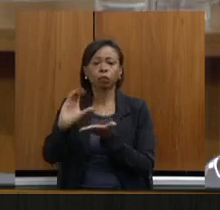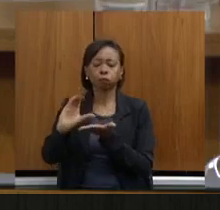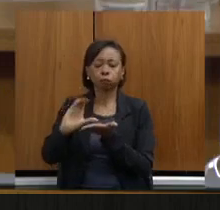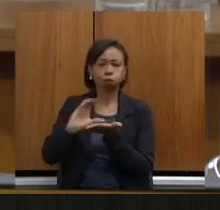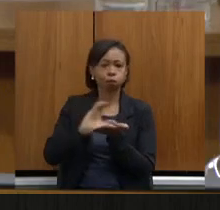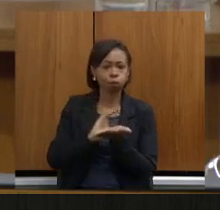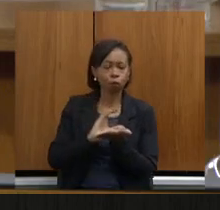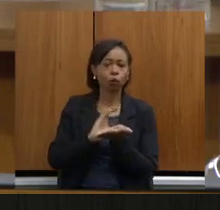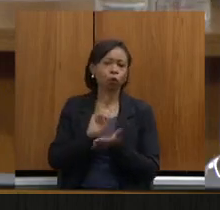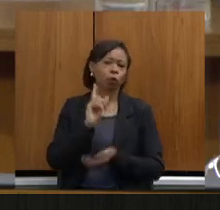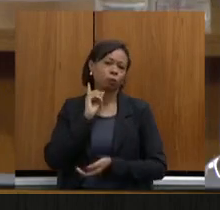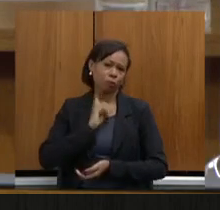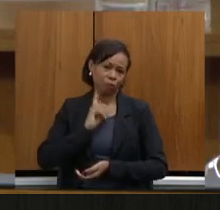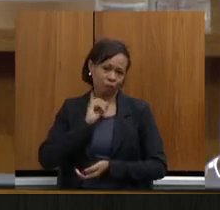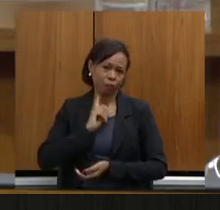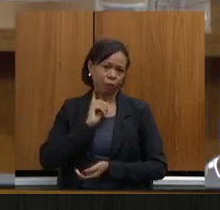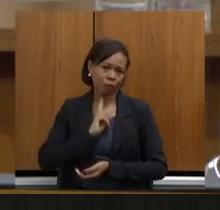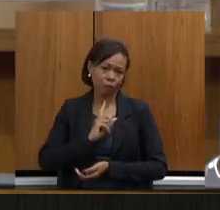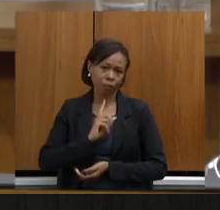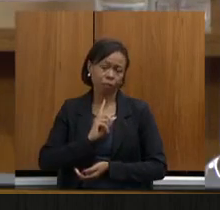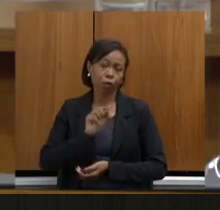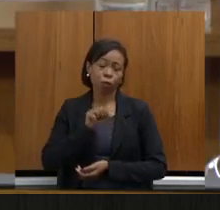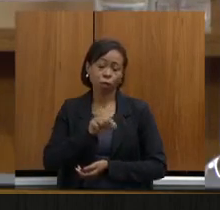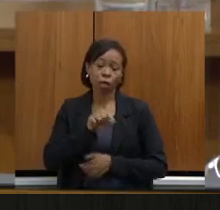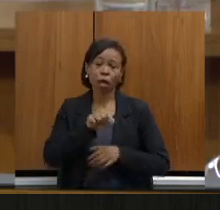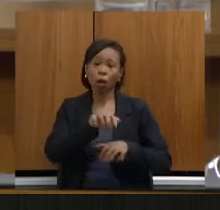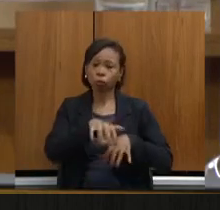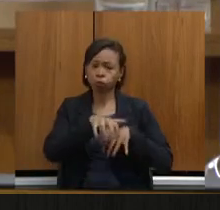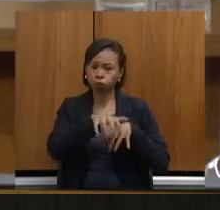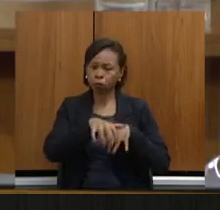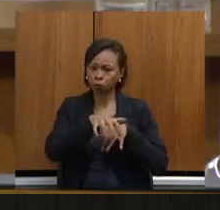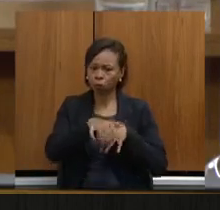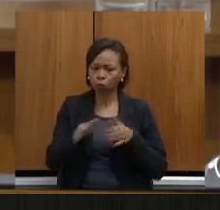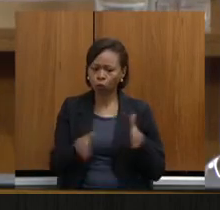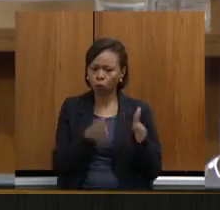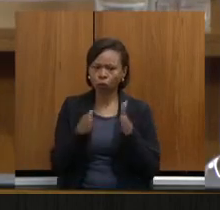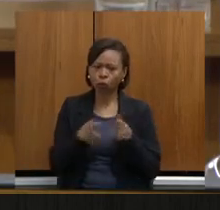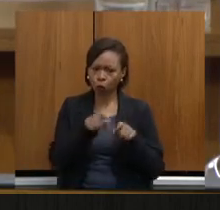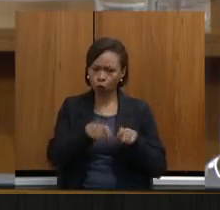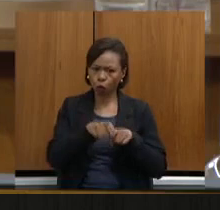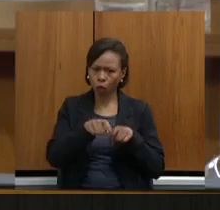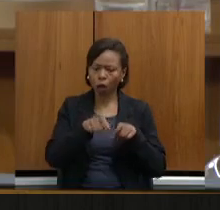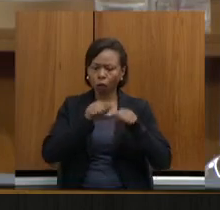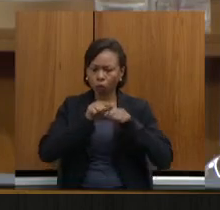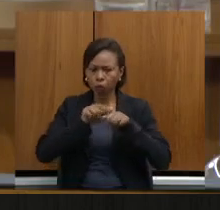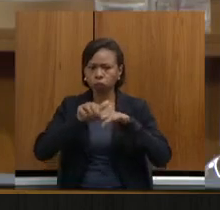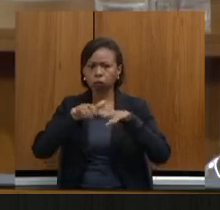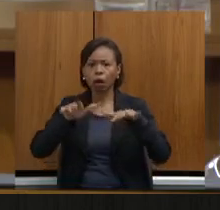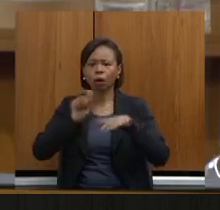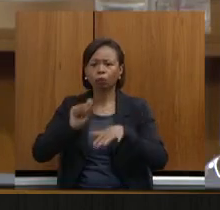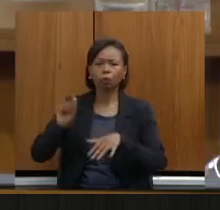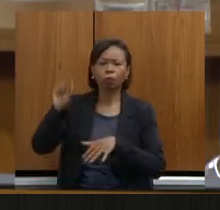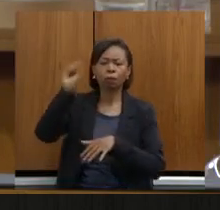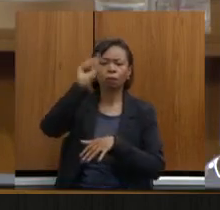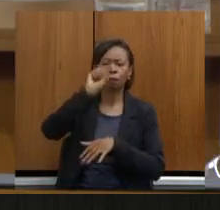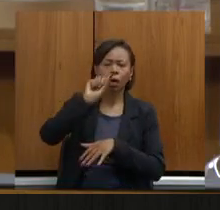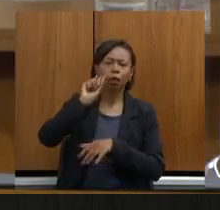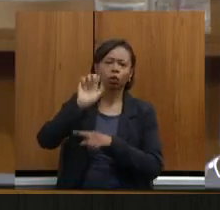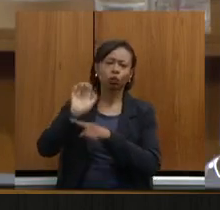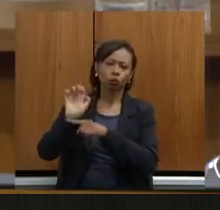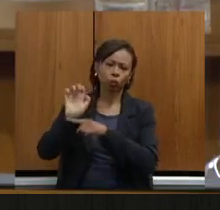e sempre fala que se entra para produtor rural se espalha por todo o estado e também incentivar o comércio